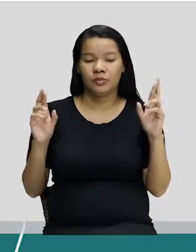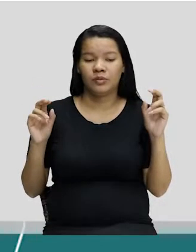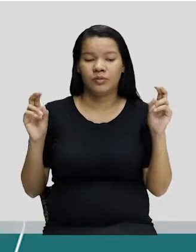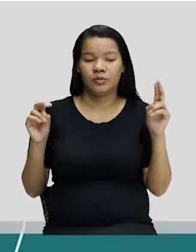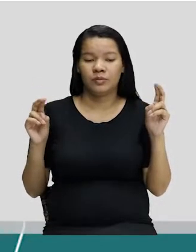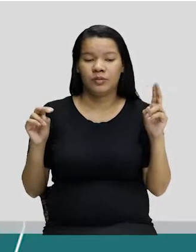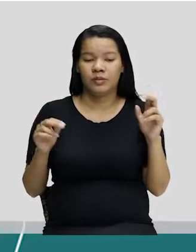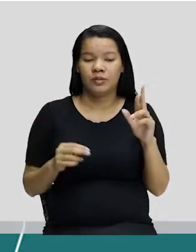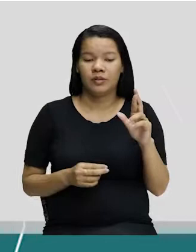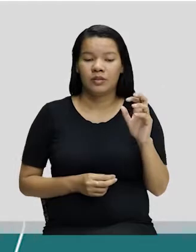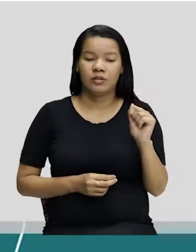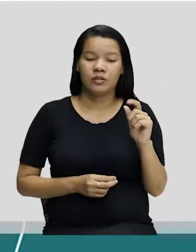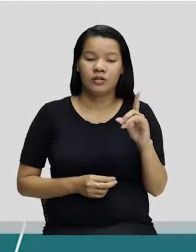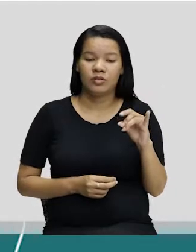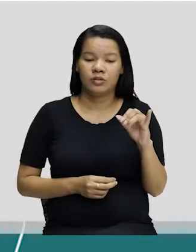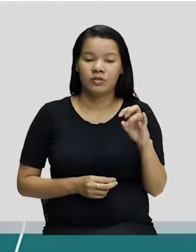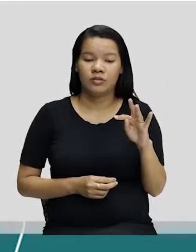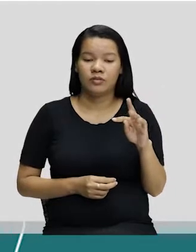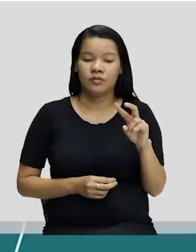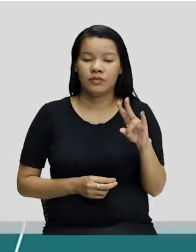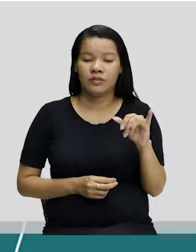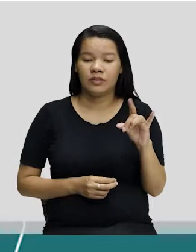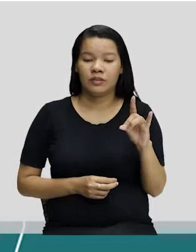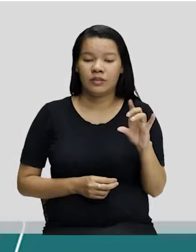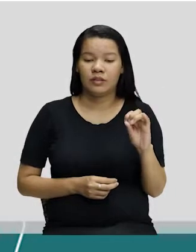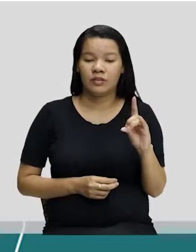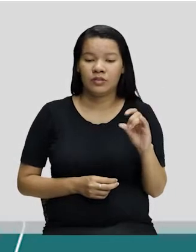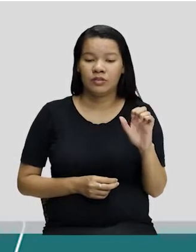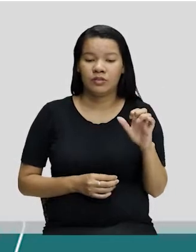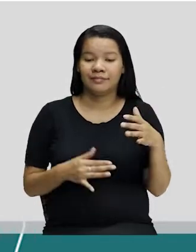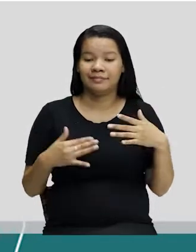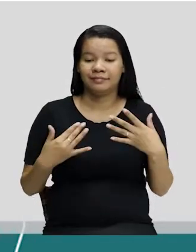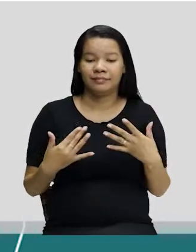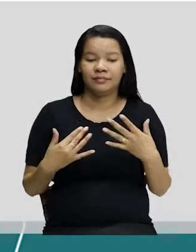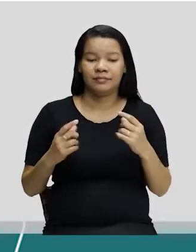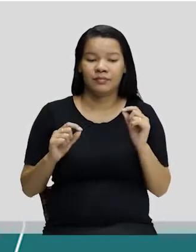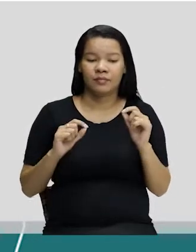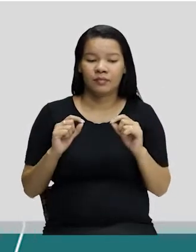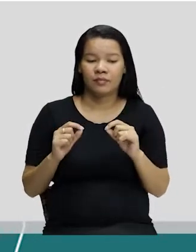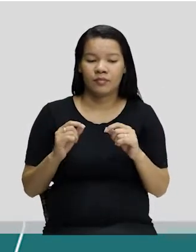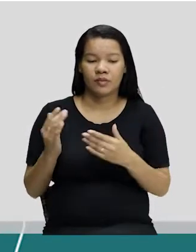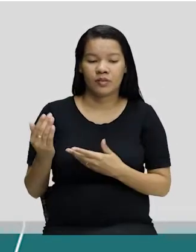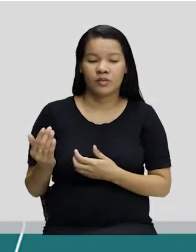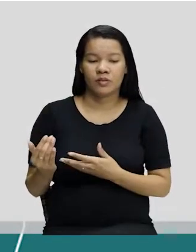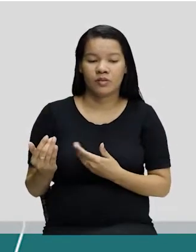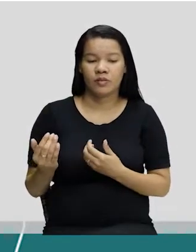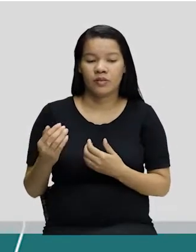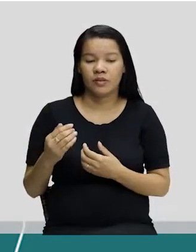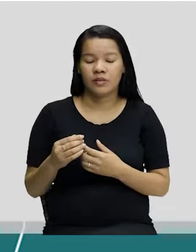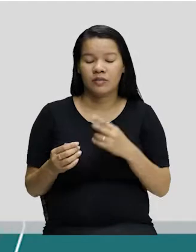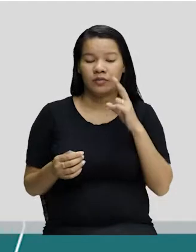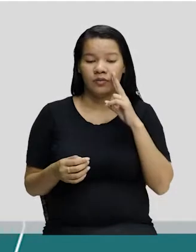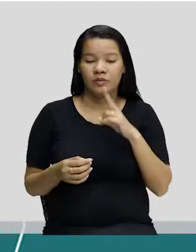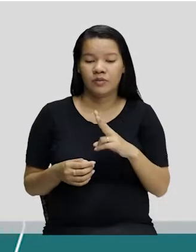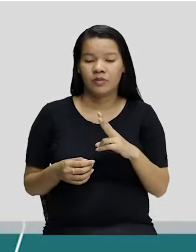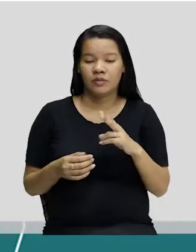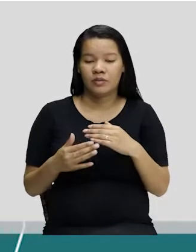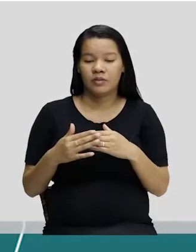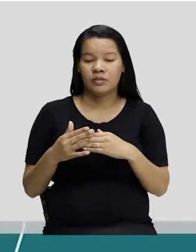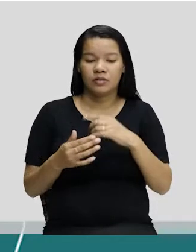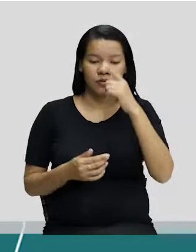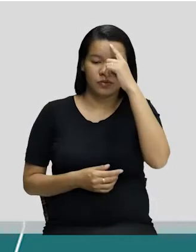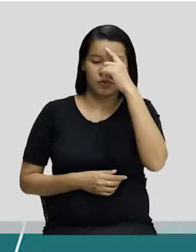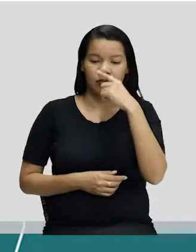um jovem deparou-se com a seguinte figura. Olha aqui na tela, turminha. Representativa do poder de penetração de